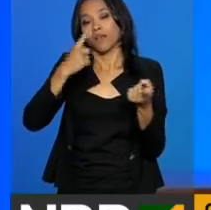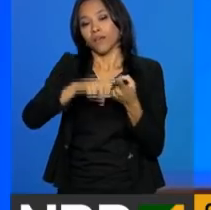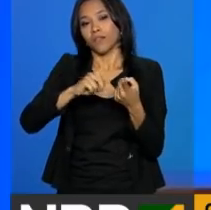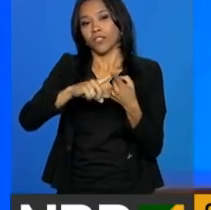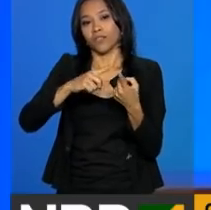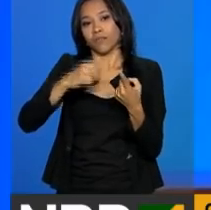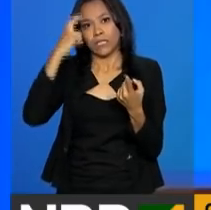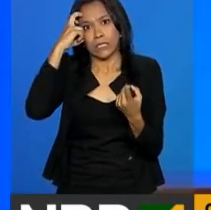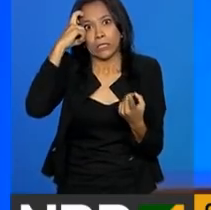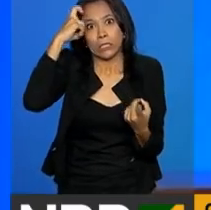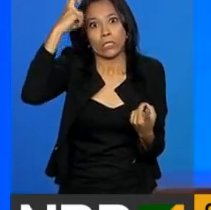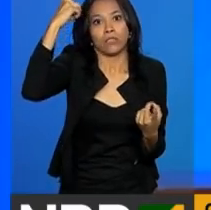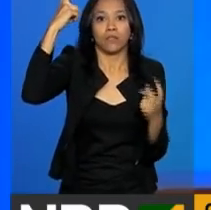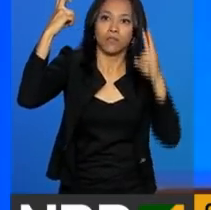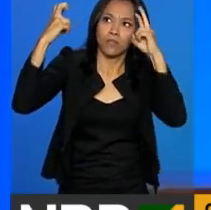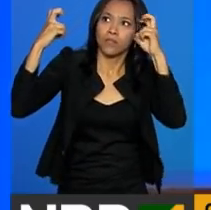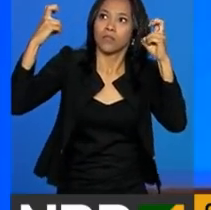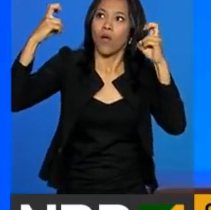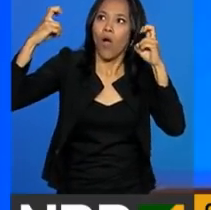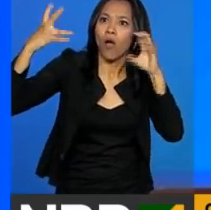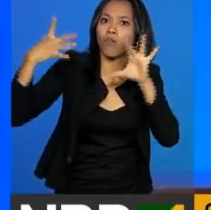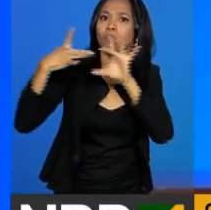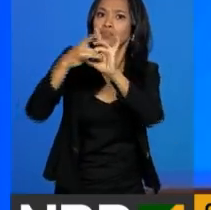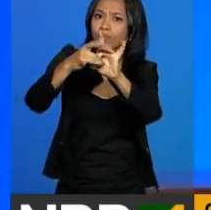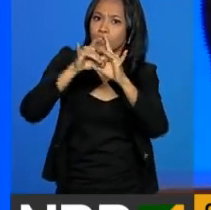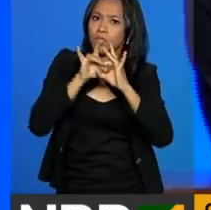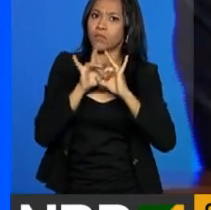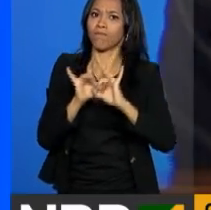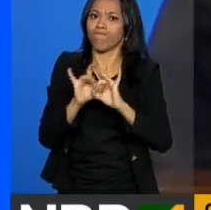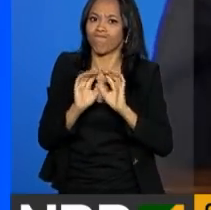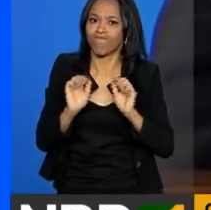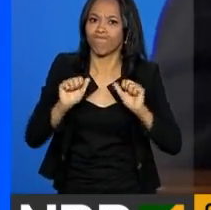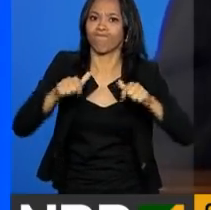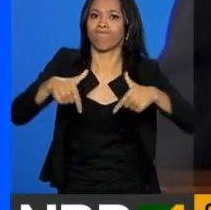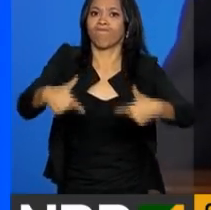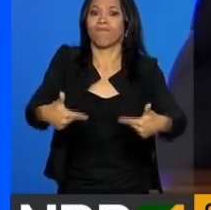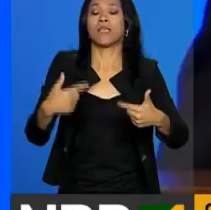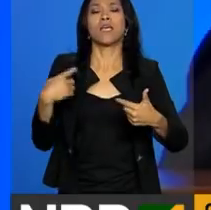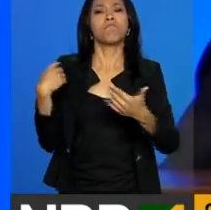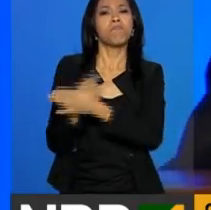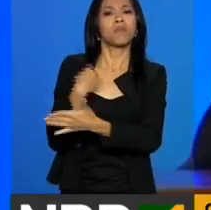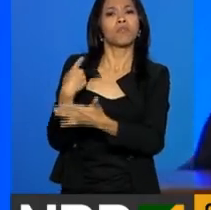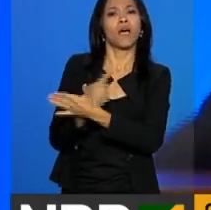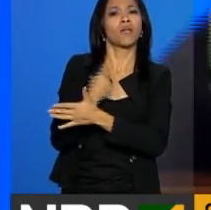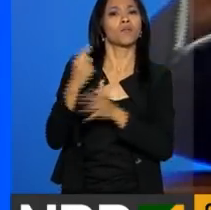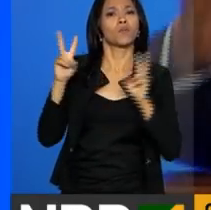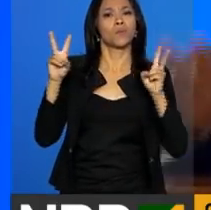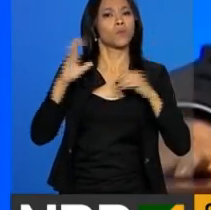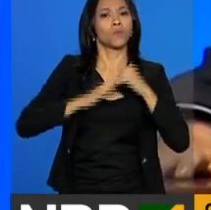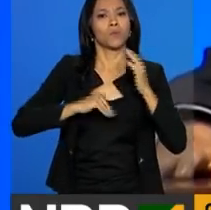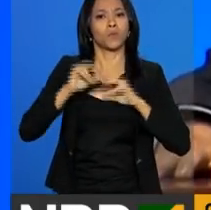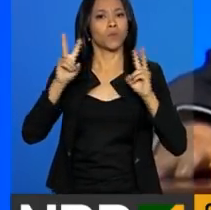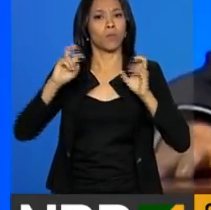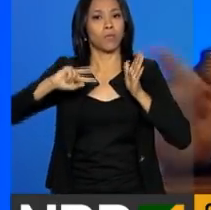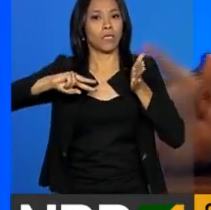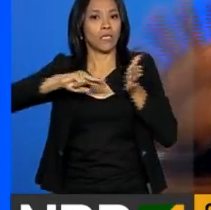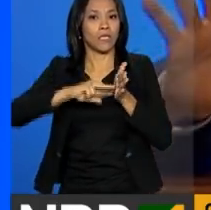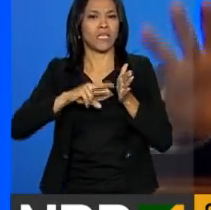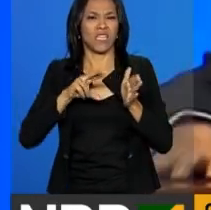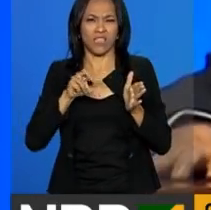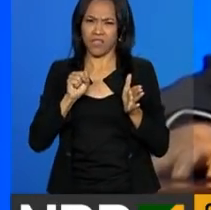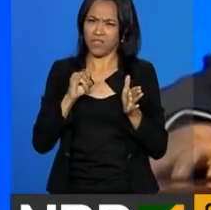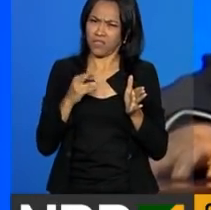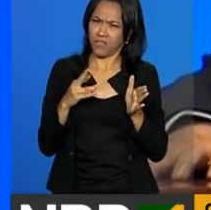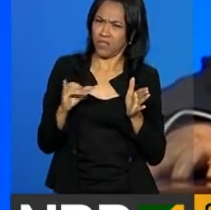unidos já saiu metade do que gasta inteligência aí perguntar até sobre a síria é como é que é a rússia entrou na